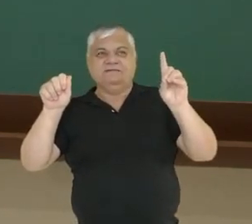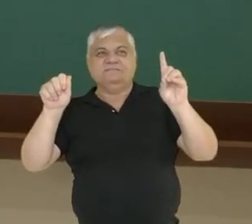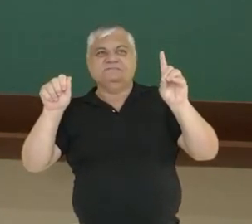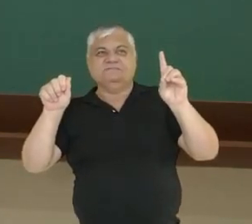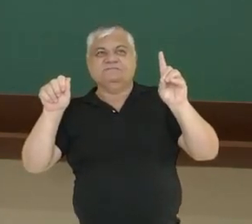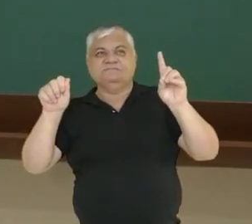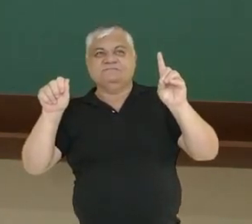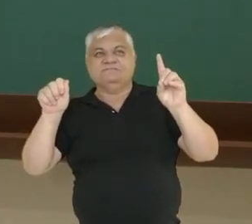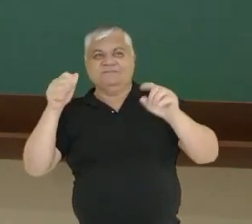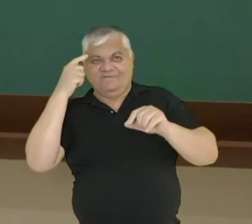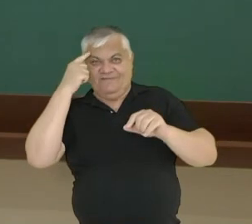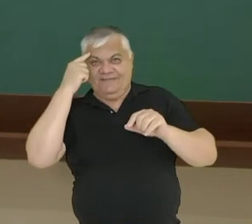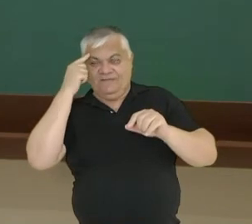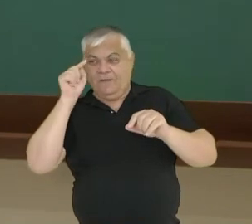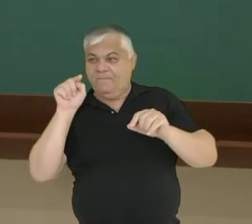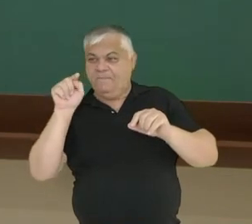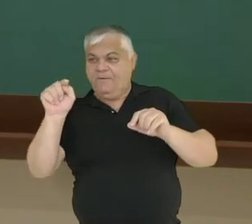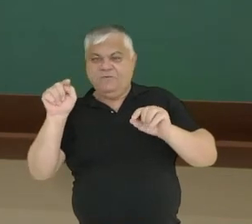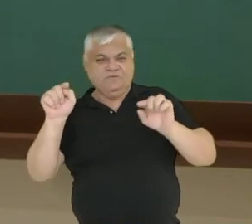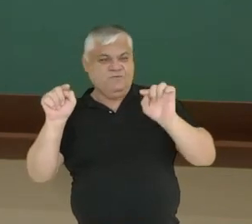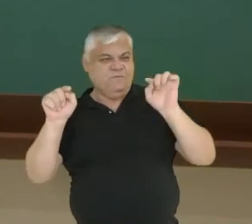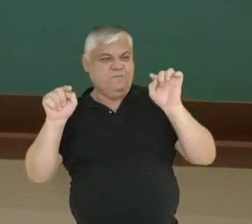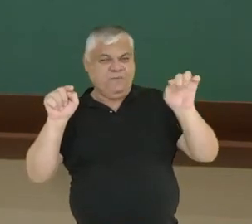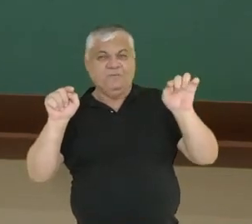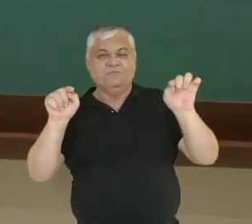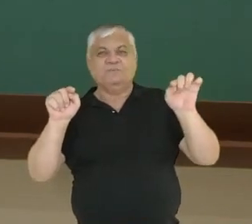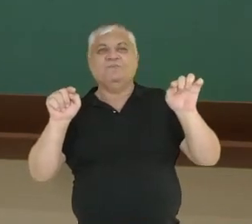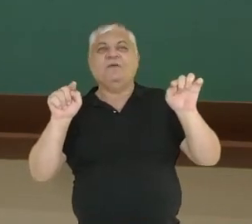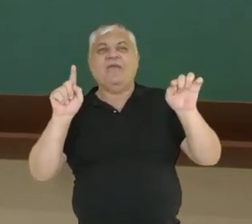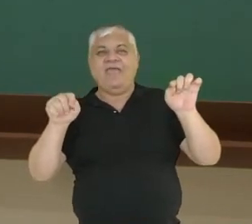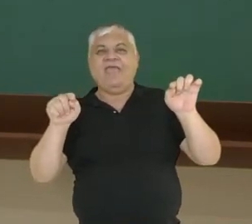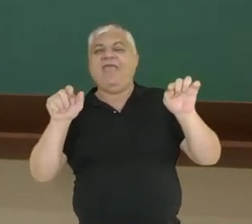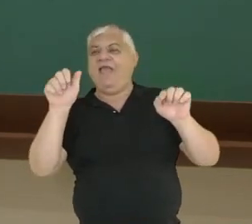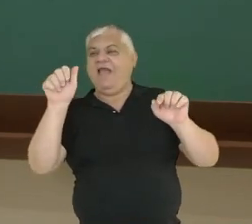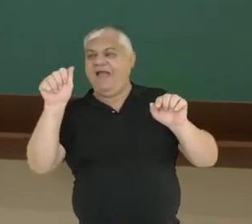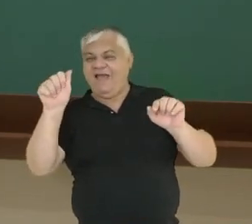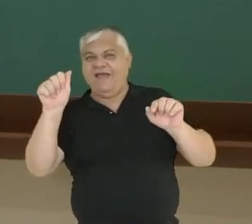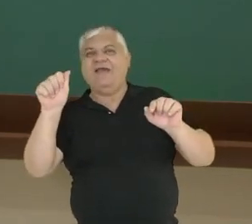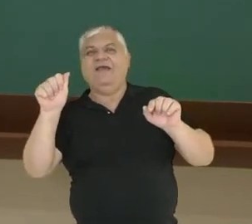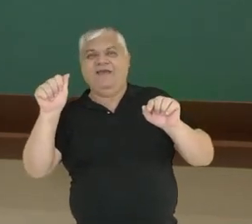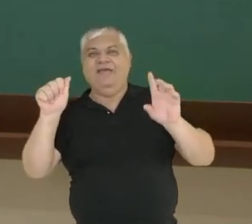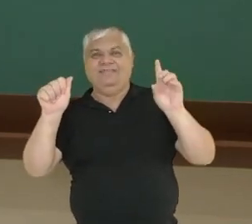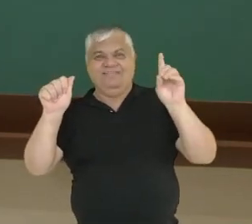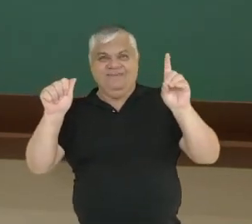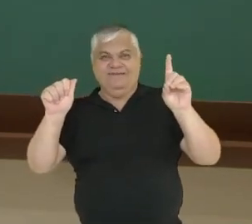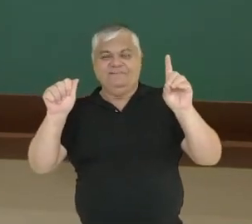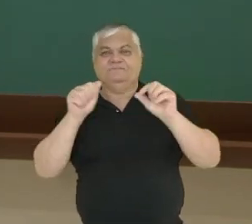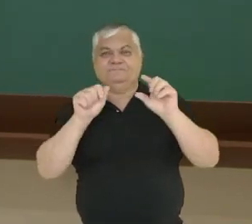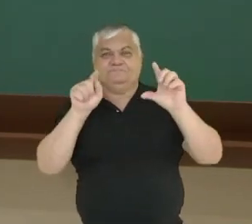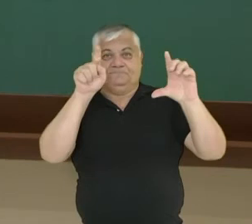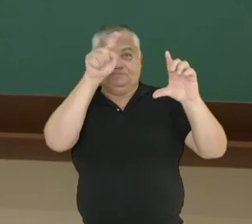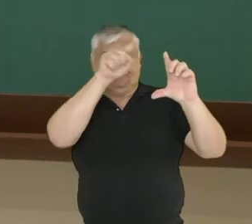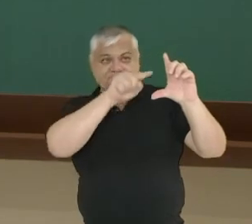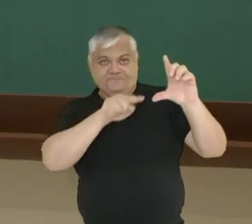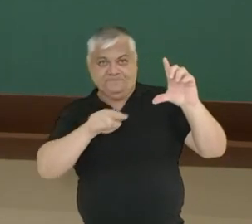Esses pontozinhos, esses pontos aqui, você vai chamar de ponto A e ponto D,